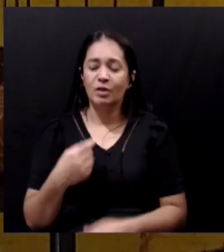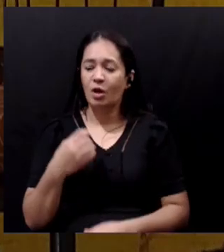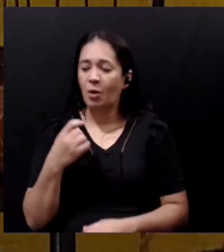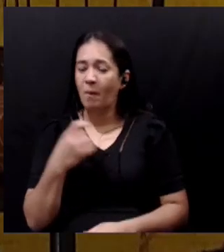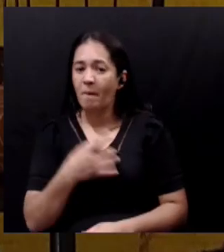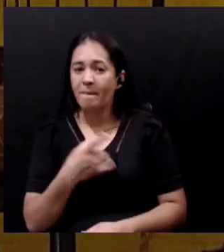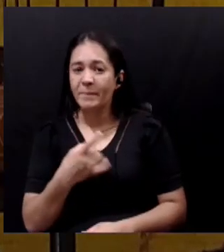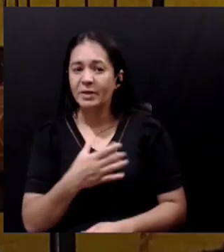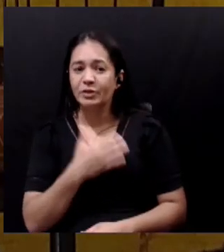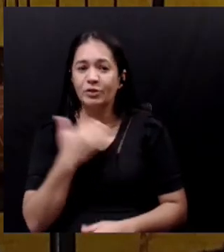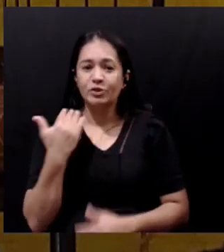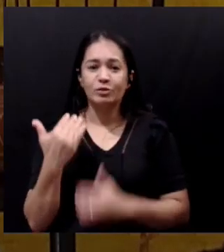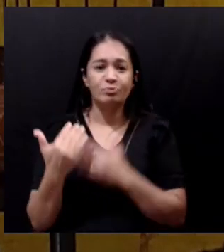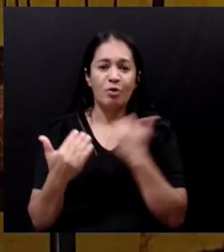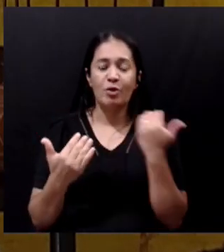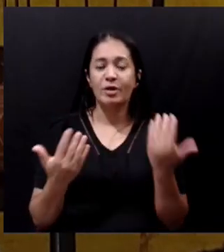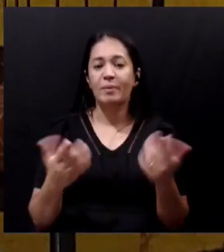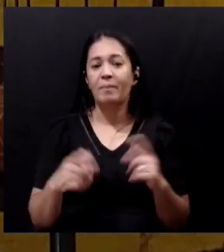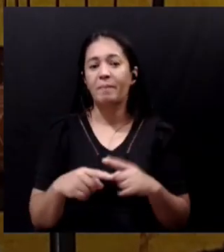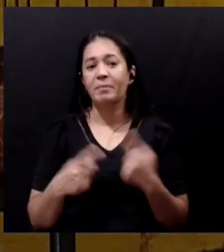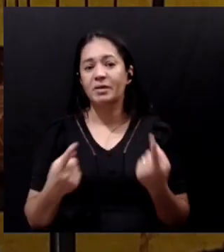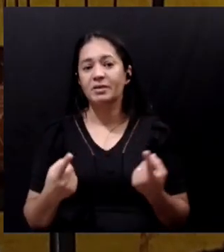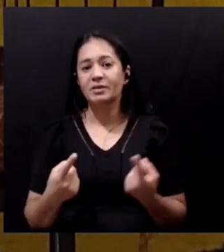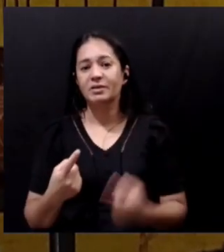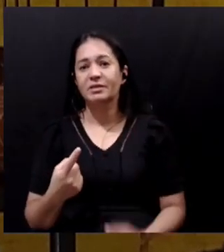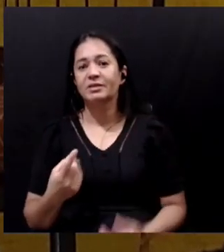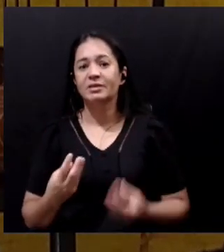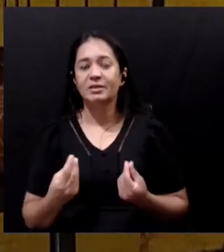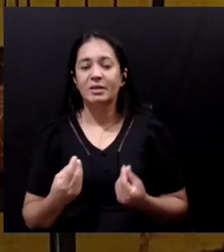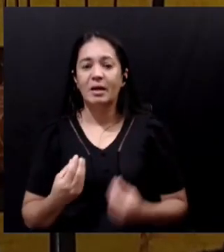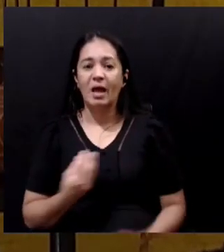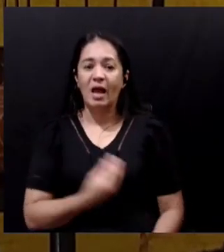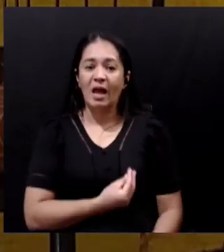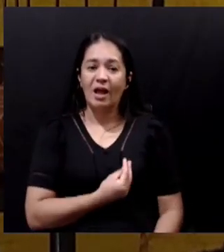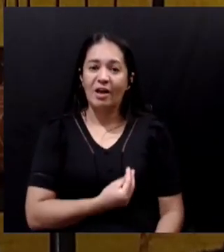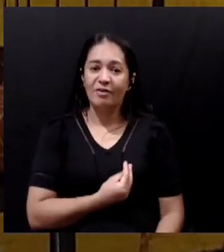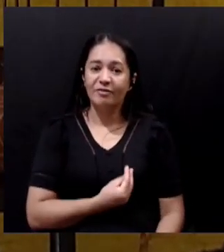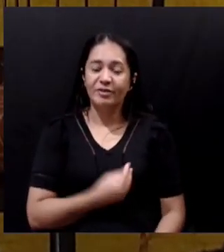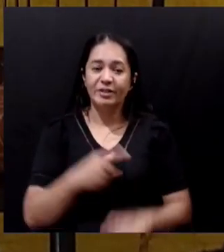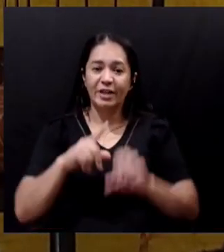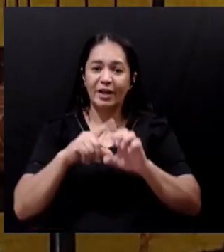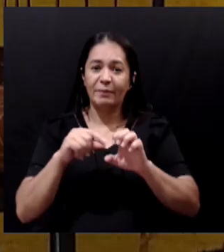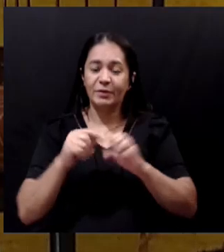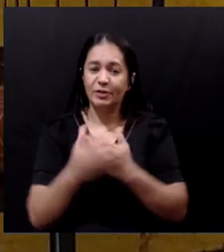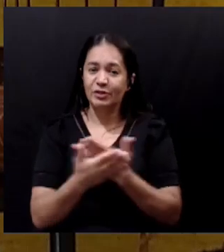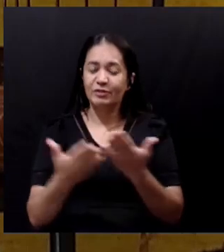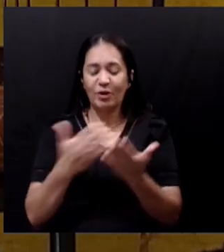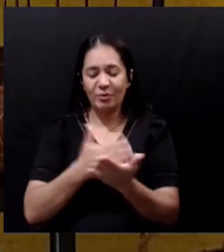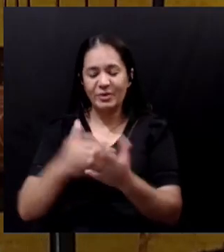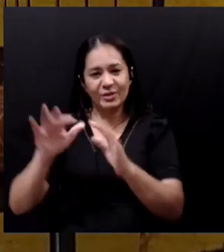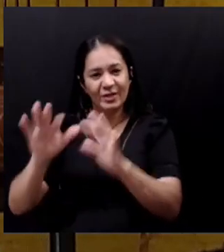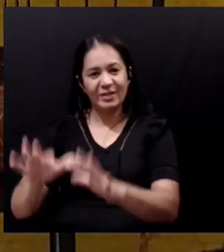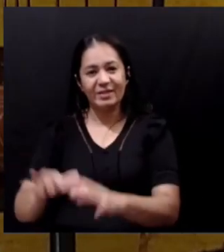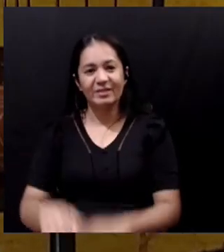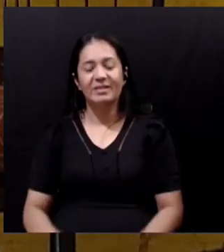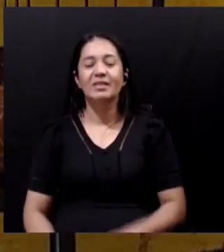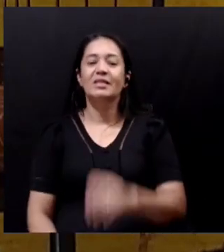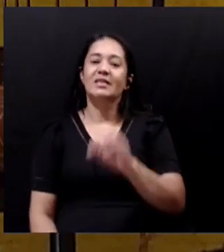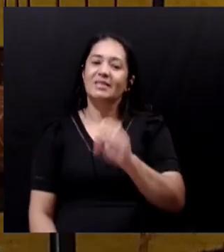vida acabar. E parece que a vida, pelo menos a vida empreendedora de vocês, começou ali. Começou aqui.